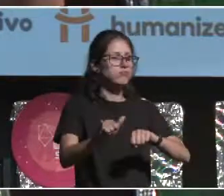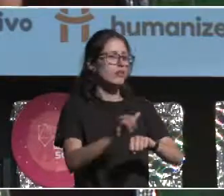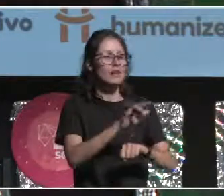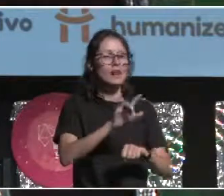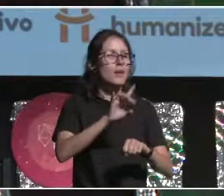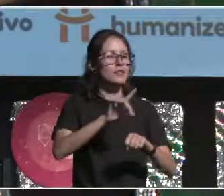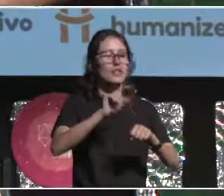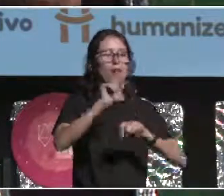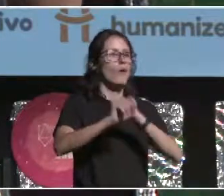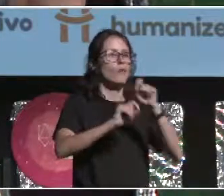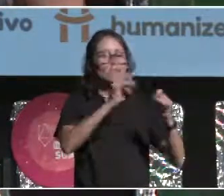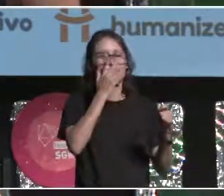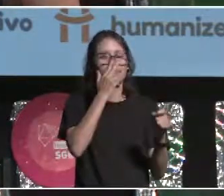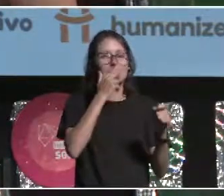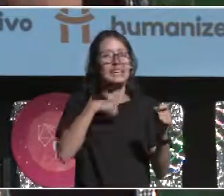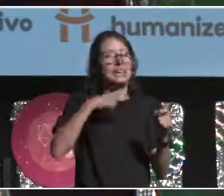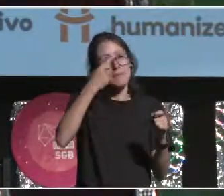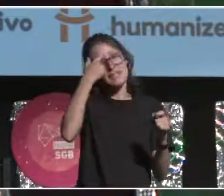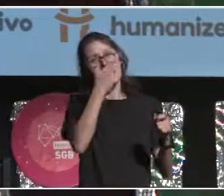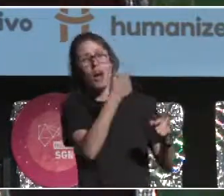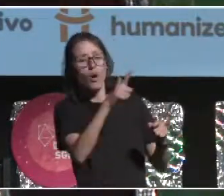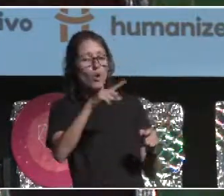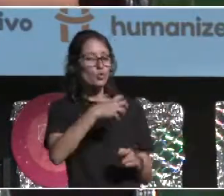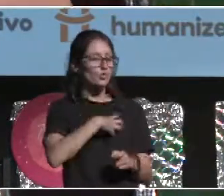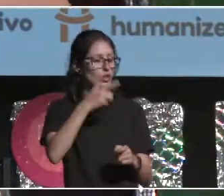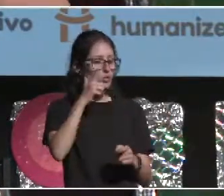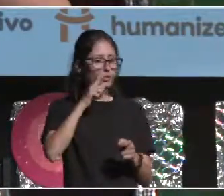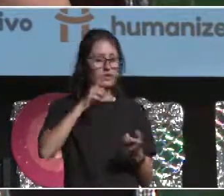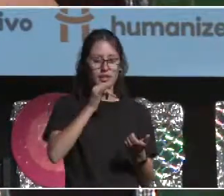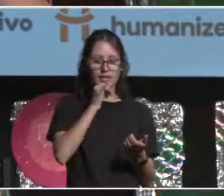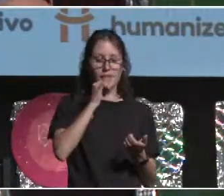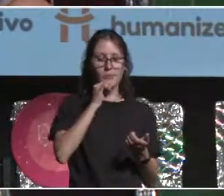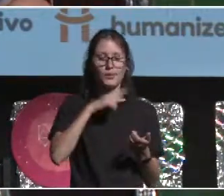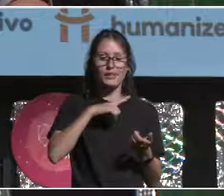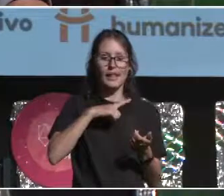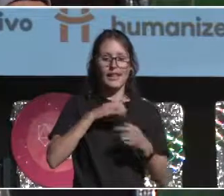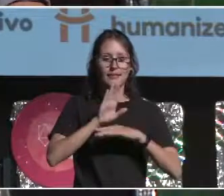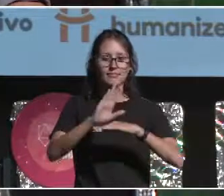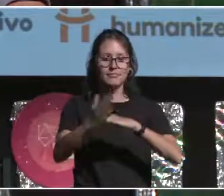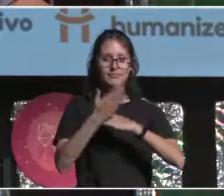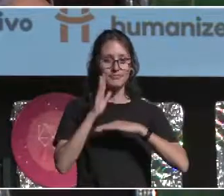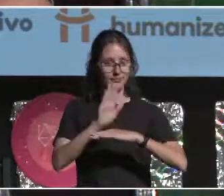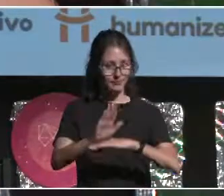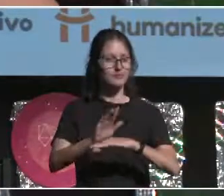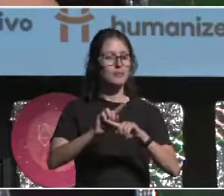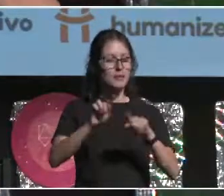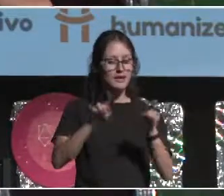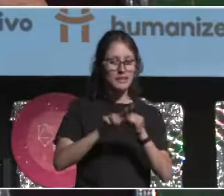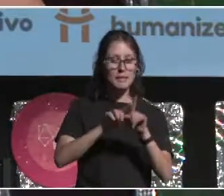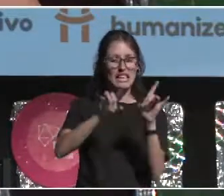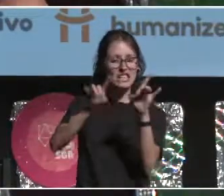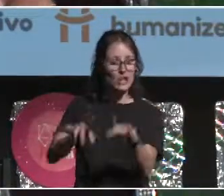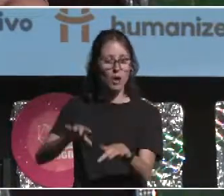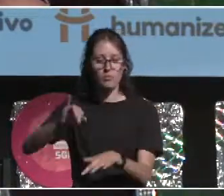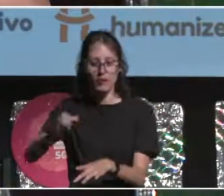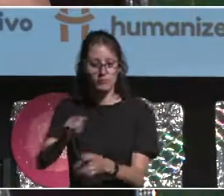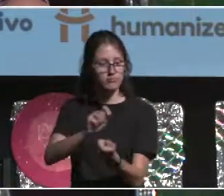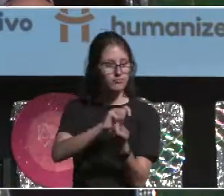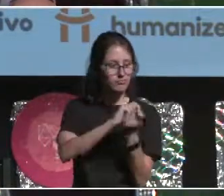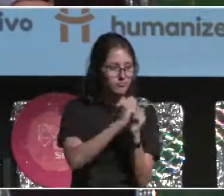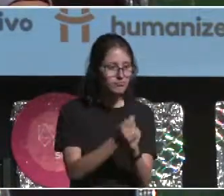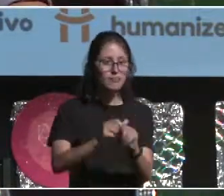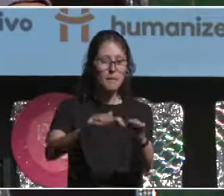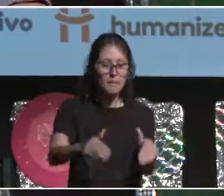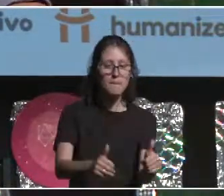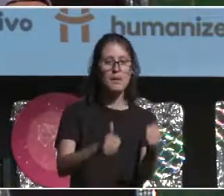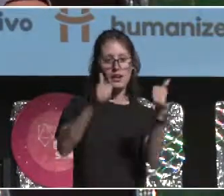só de linear para circular, não só para a economia colaborativa, mas também para a economia regenerativa. Então, a Natura tem toda uma linha